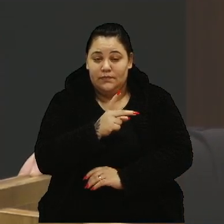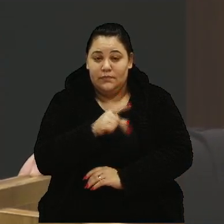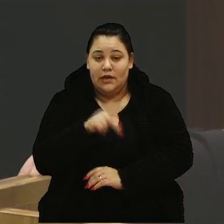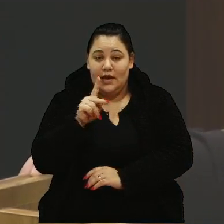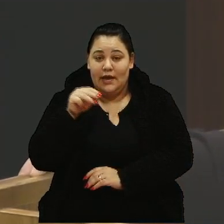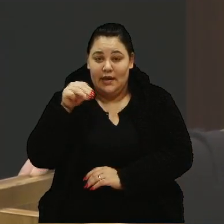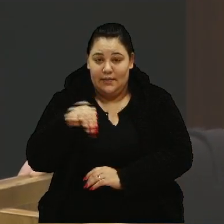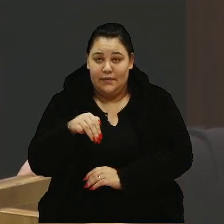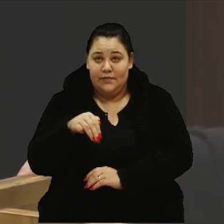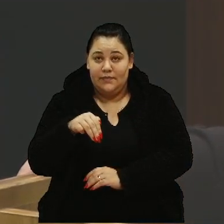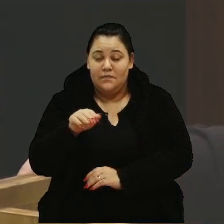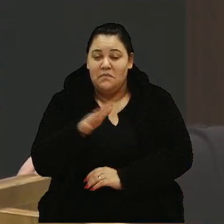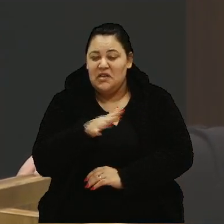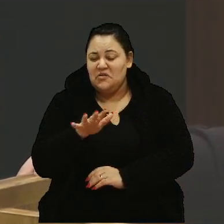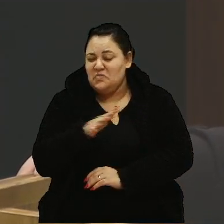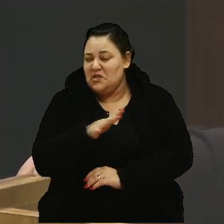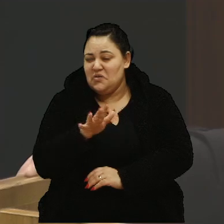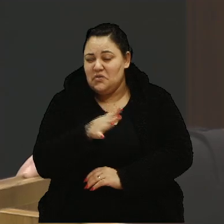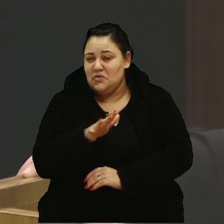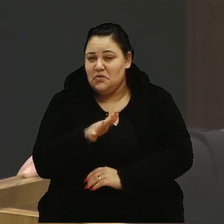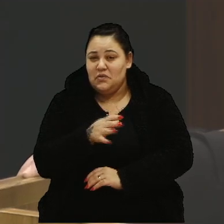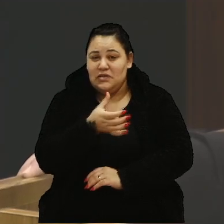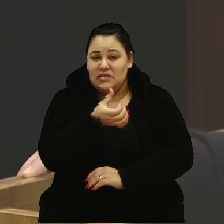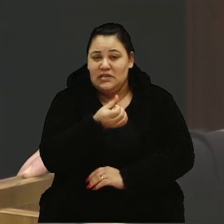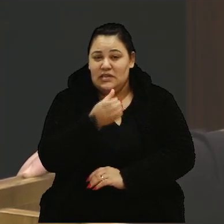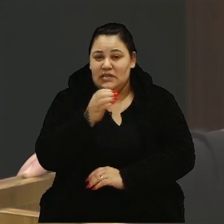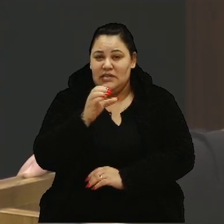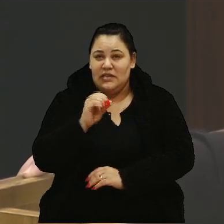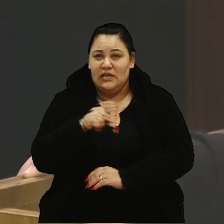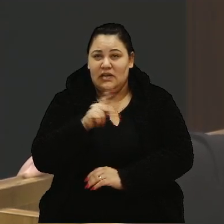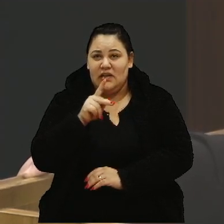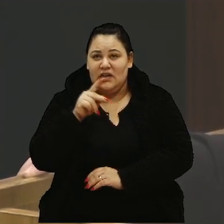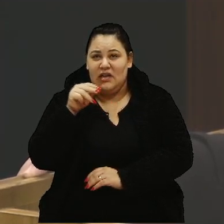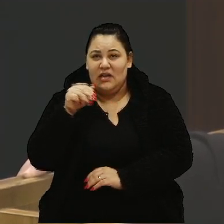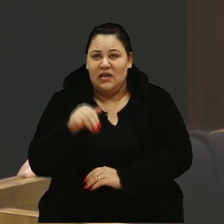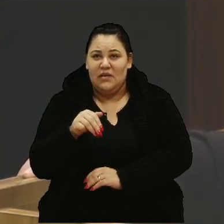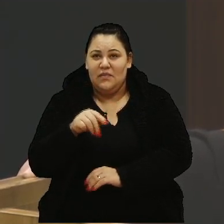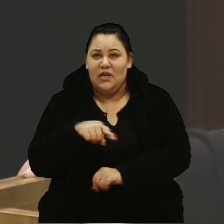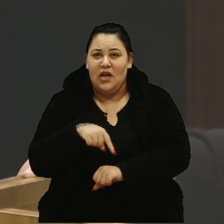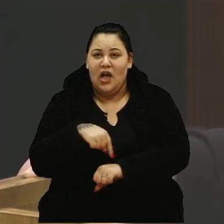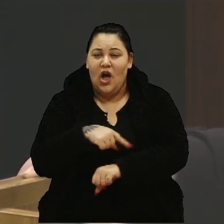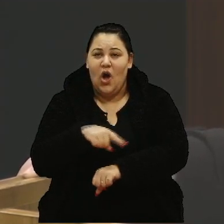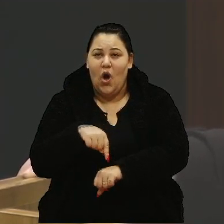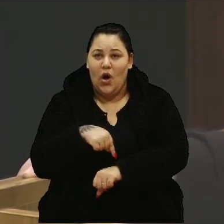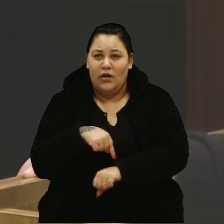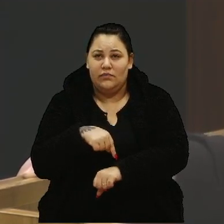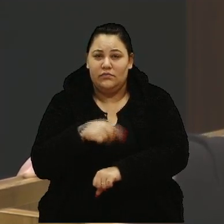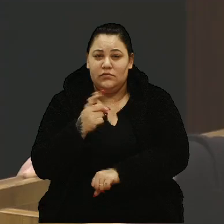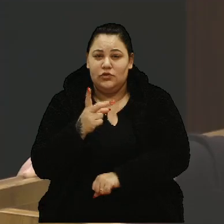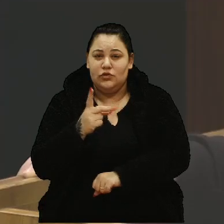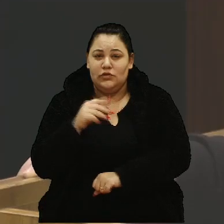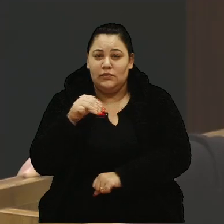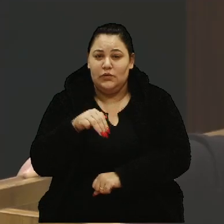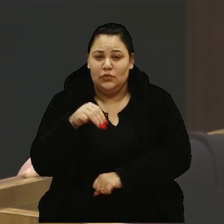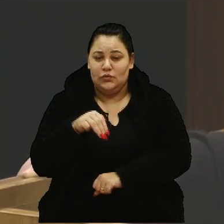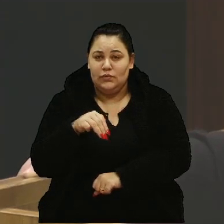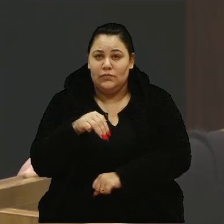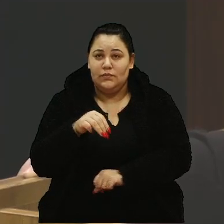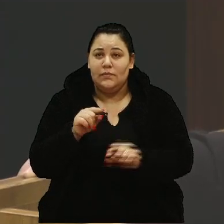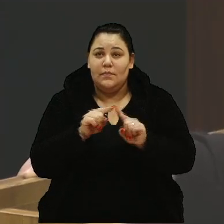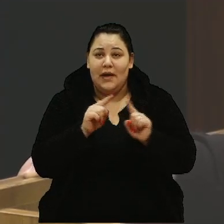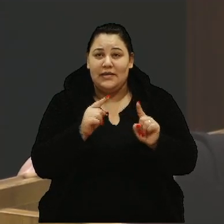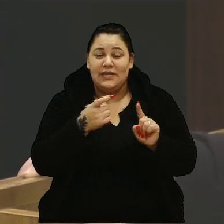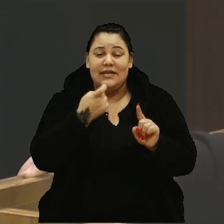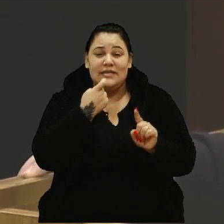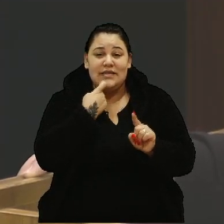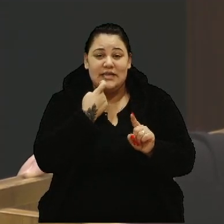deveria ser a uma média de 60 quilômetros por hora, cerca de 12 minutos. No entanto, na